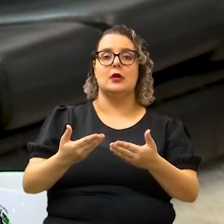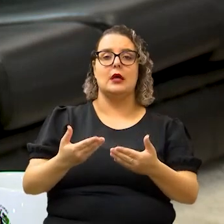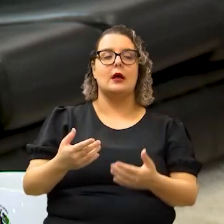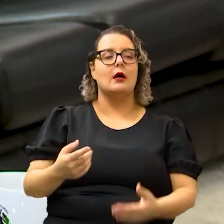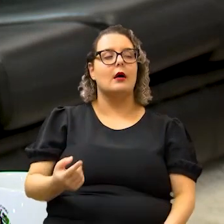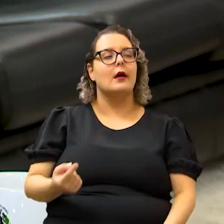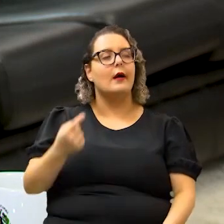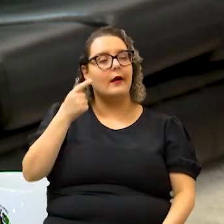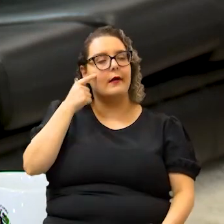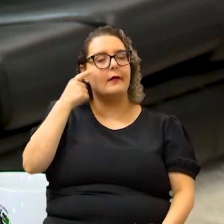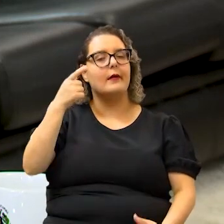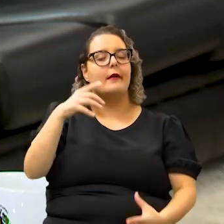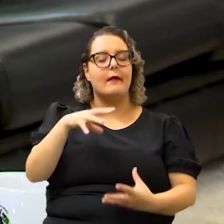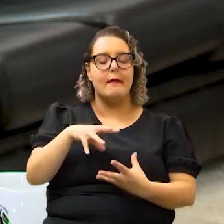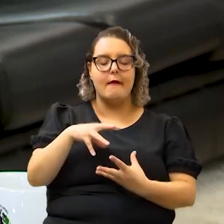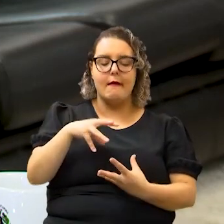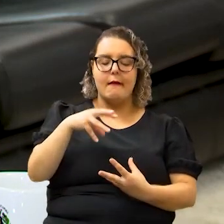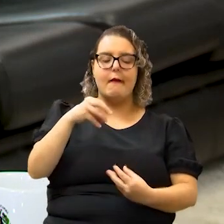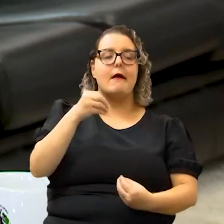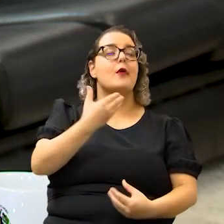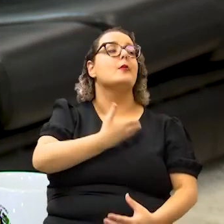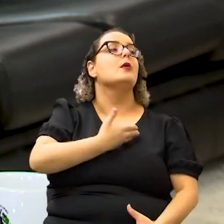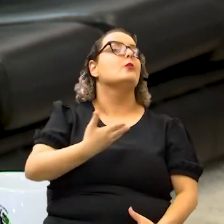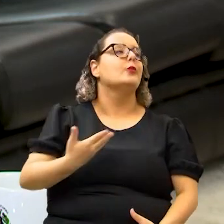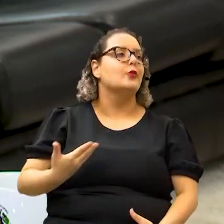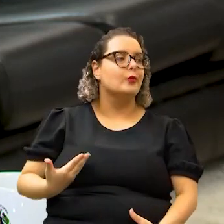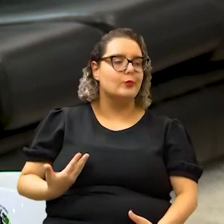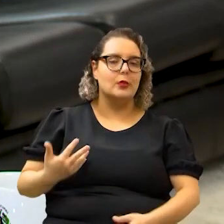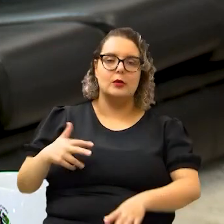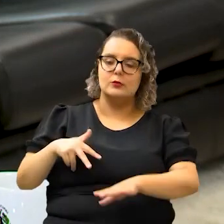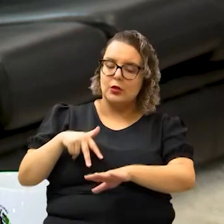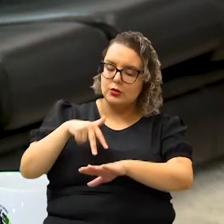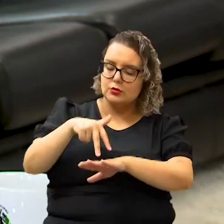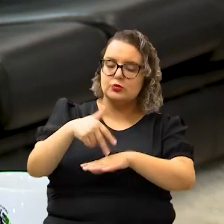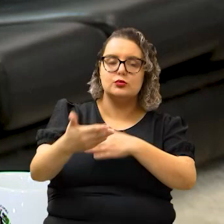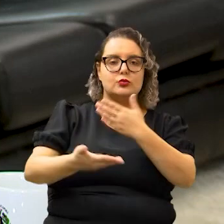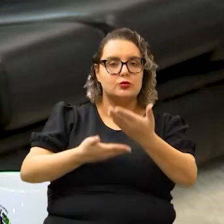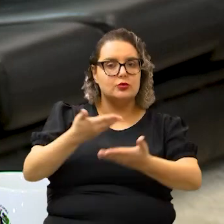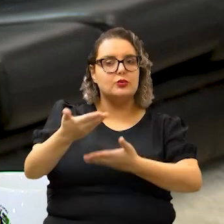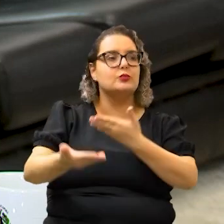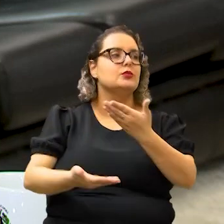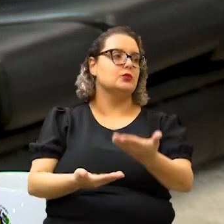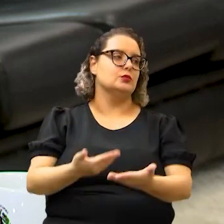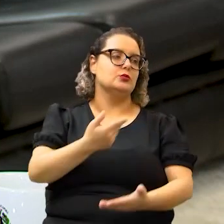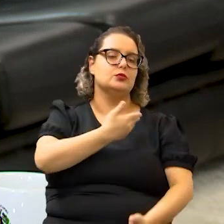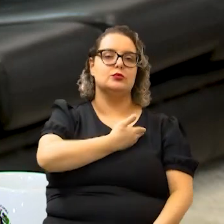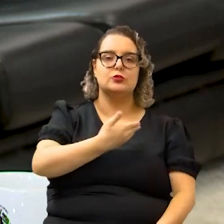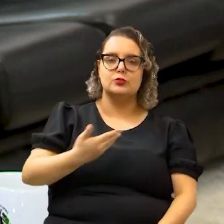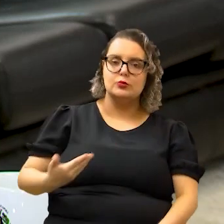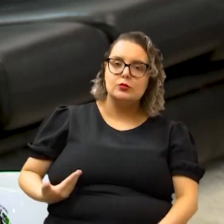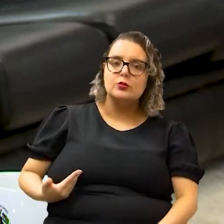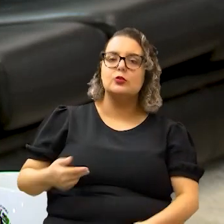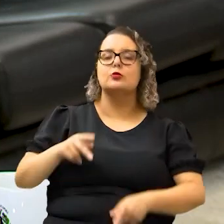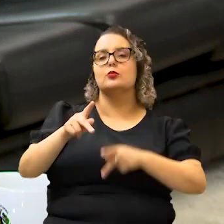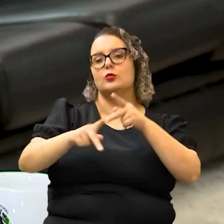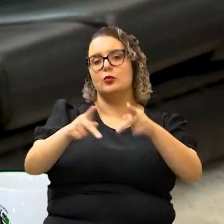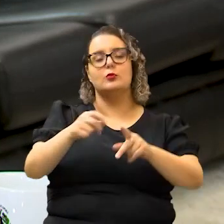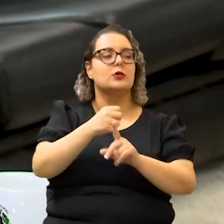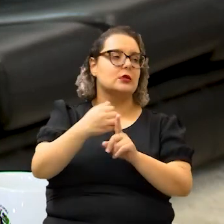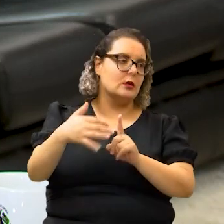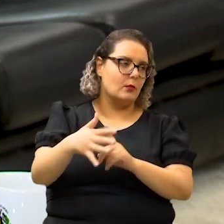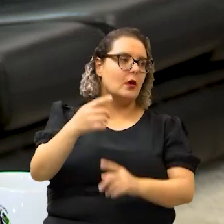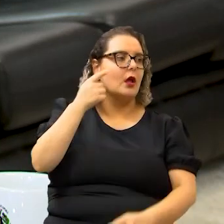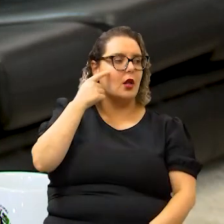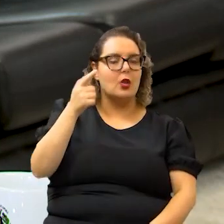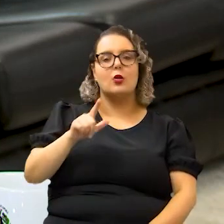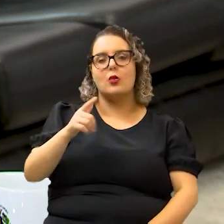servidor o espírito, né, público, né, de se colocar a serviço da população e da sociedade.